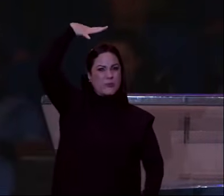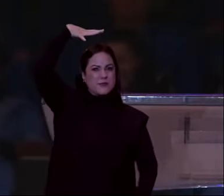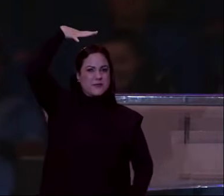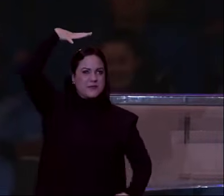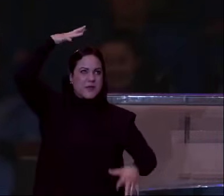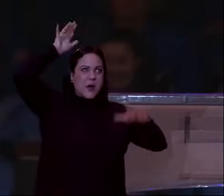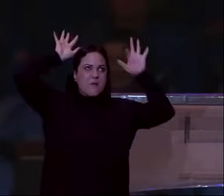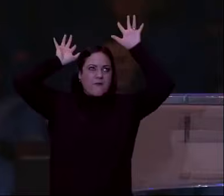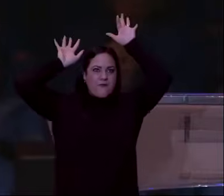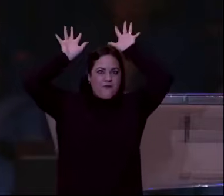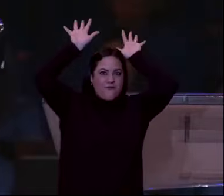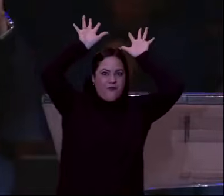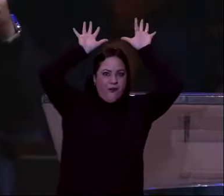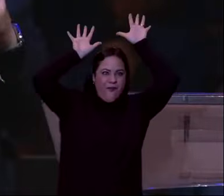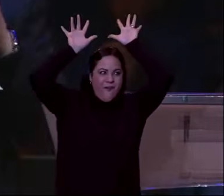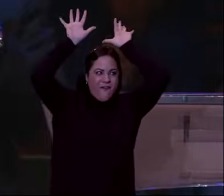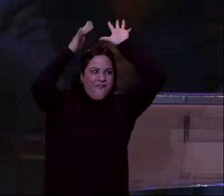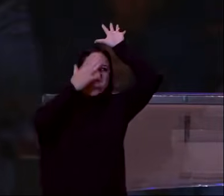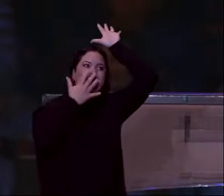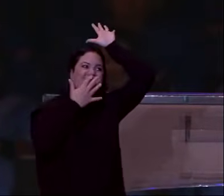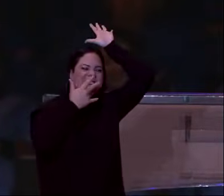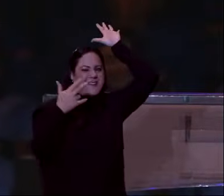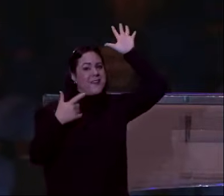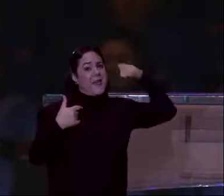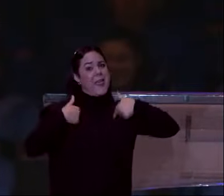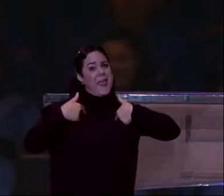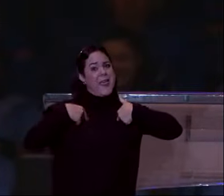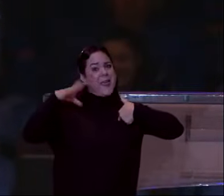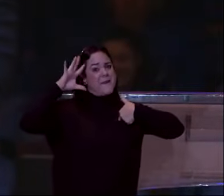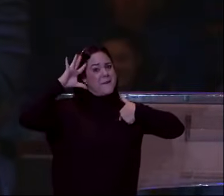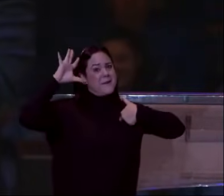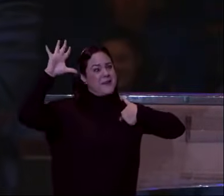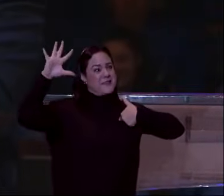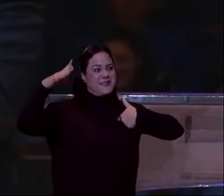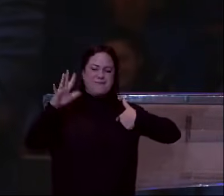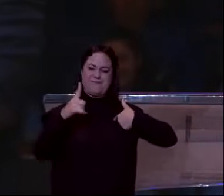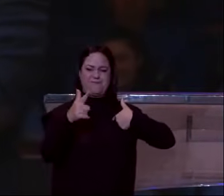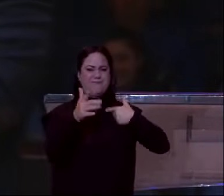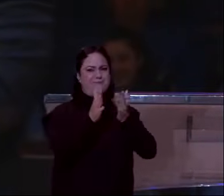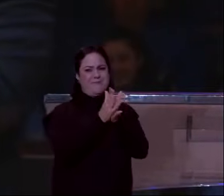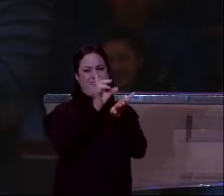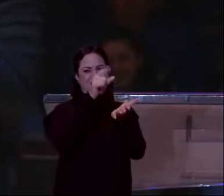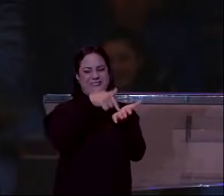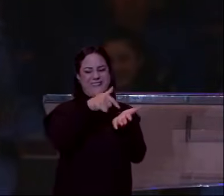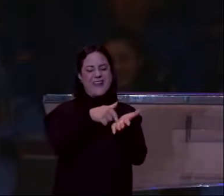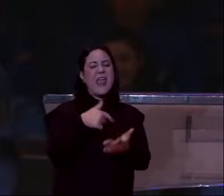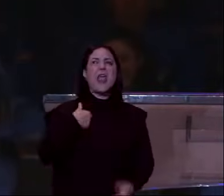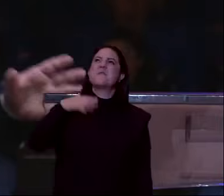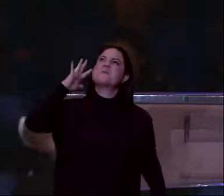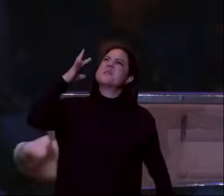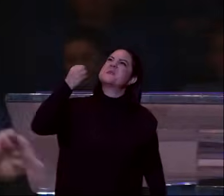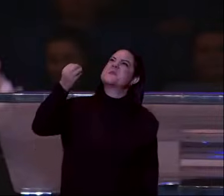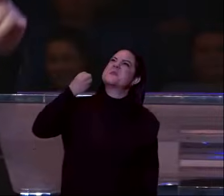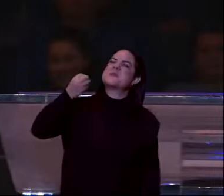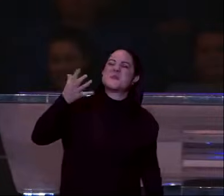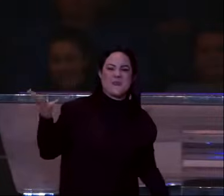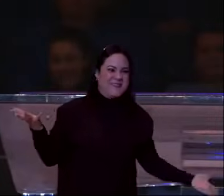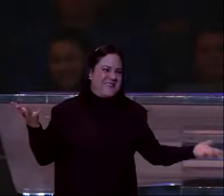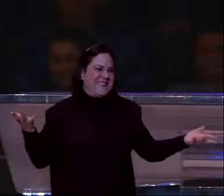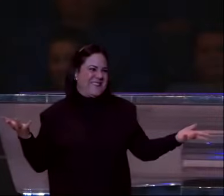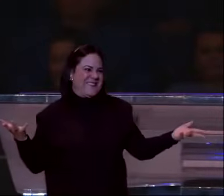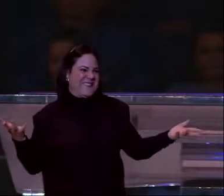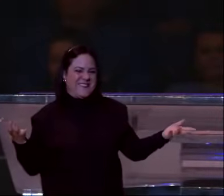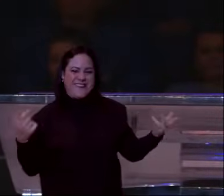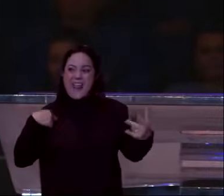aqui de fogo assim, colorida. Essa é coisa da minha cabeça, não está na Bíblia, né? Então, eu fico imaginando, e Deus, tem